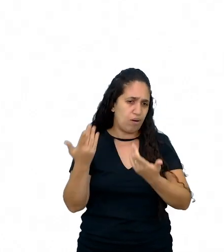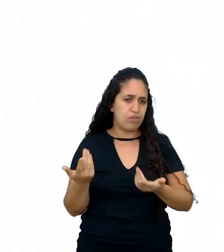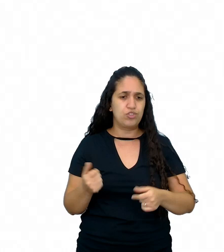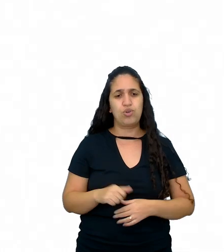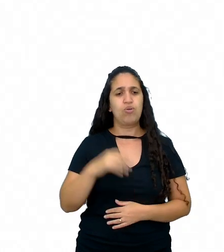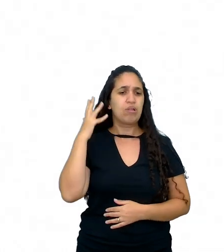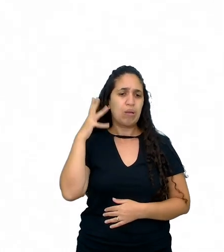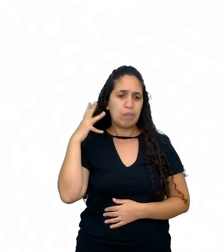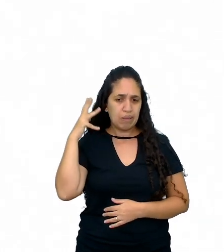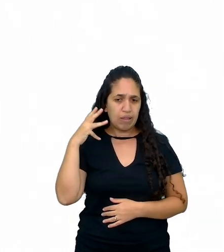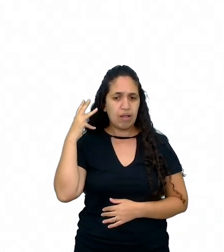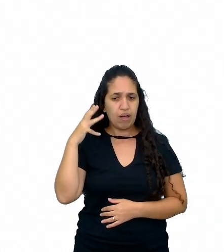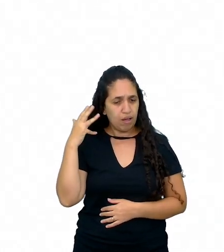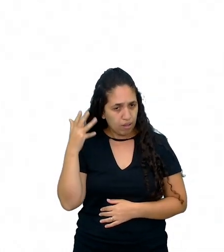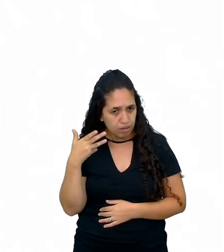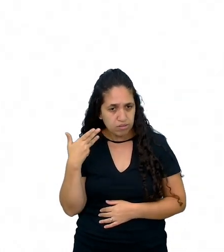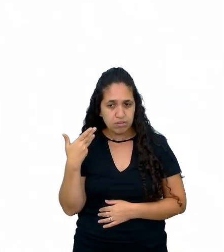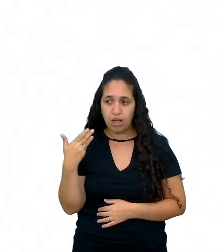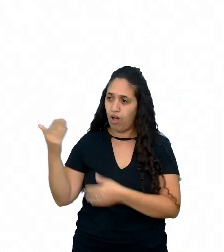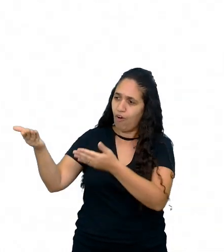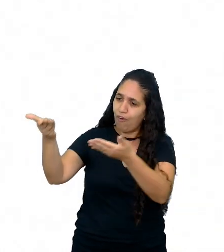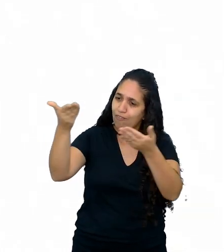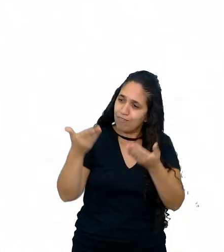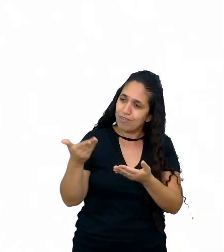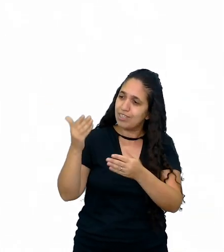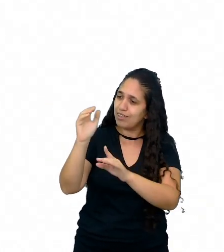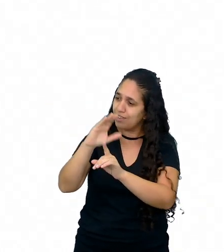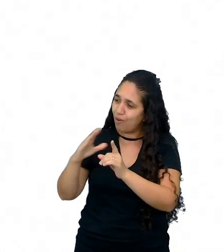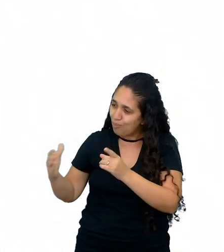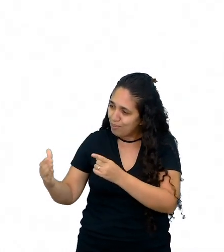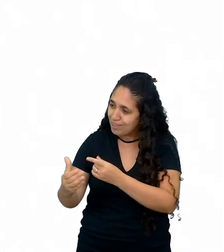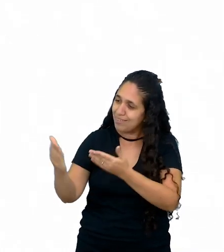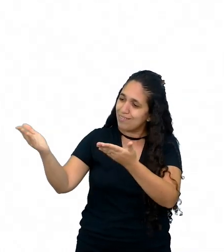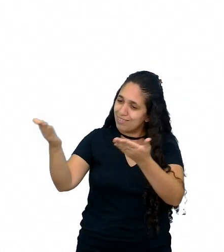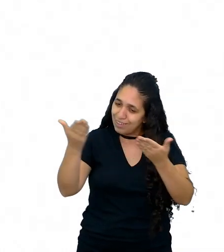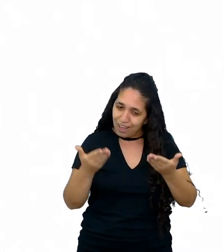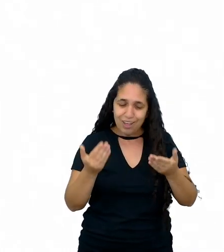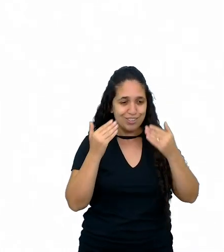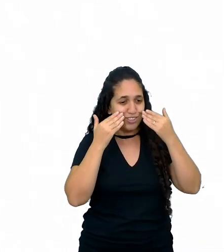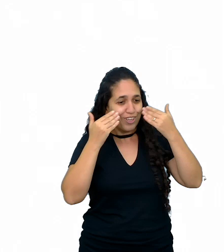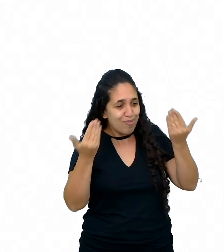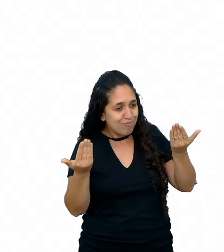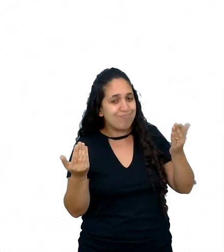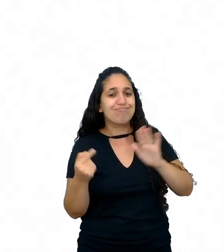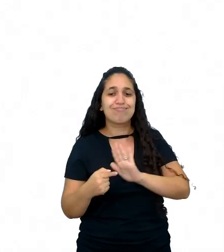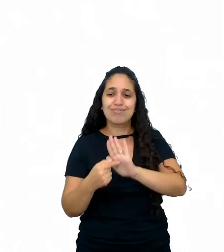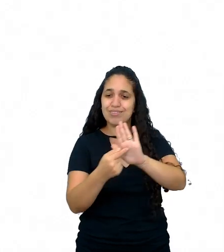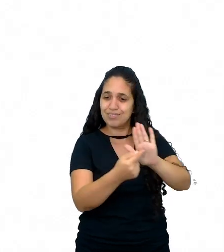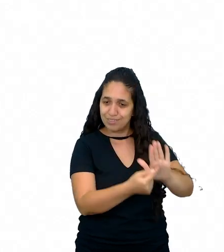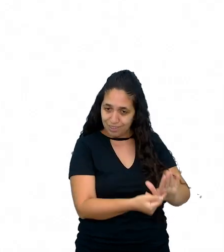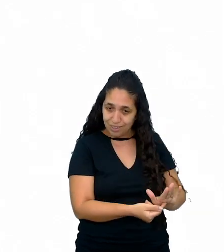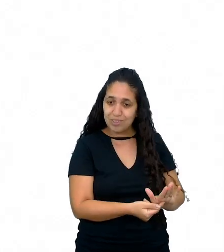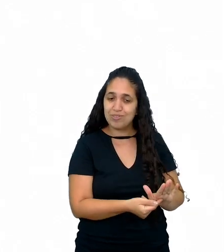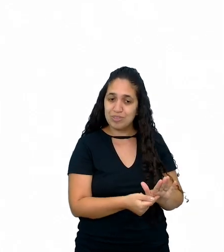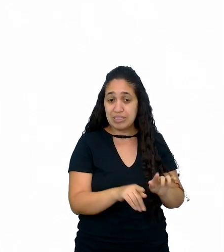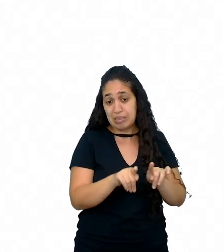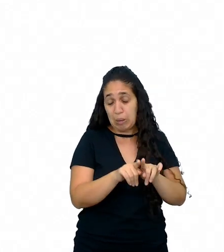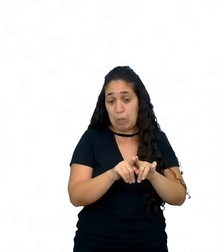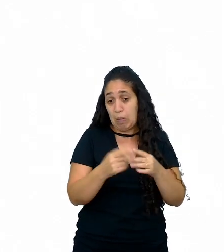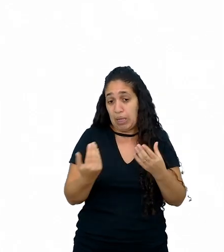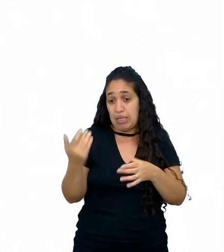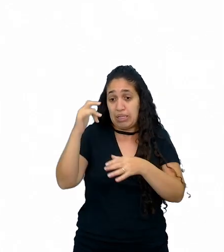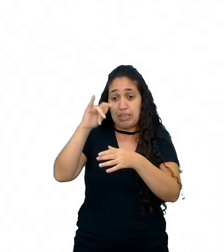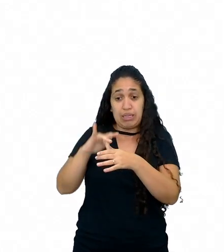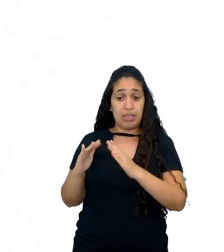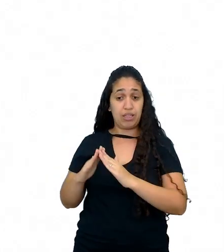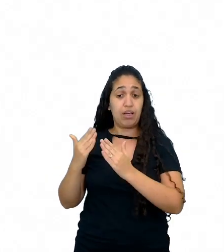seminário, chamando a comunidade local, né, apresentando para a comunidade local, ou a comunidade mesmo de